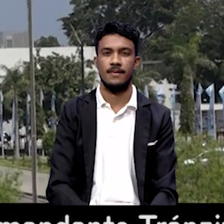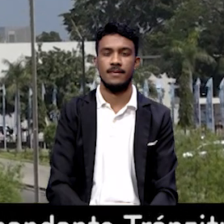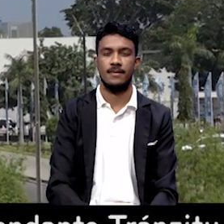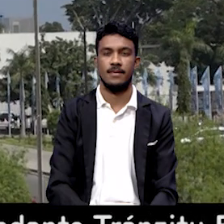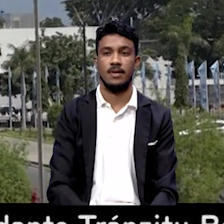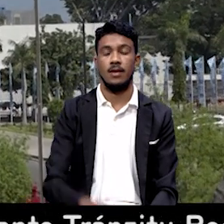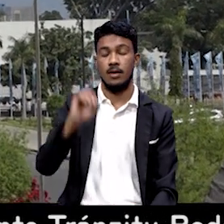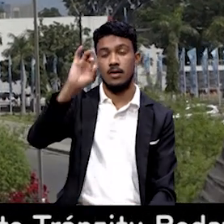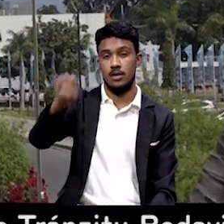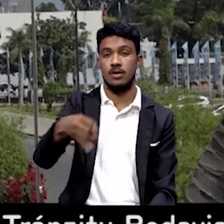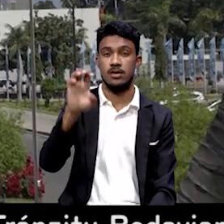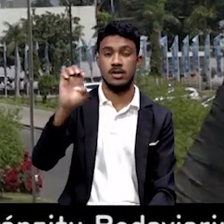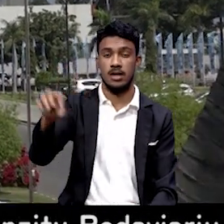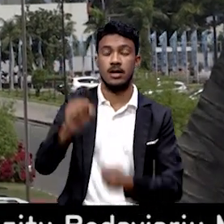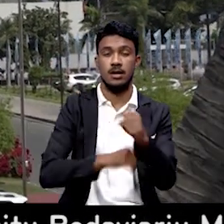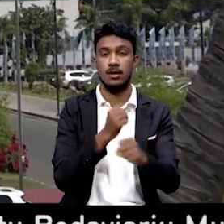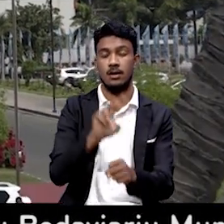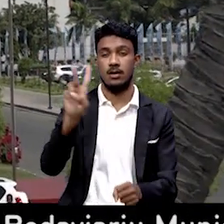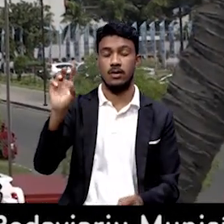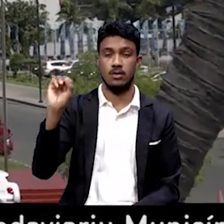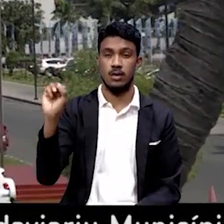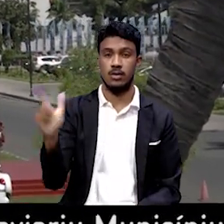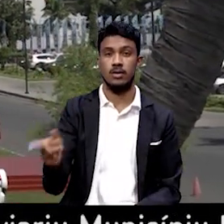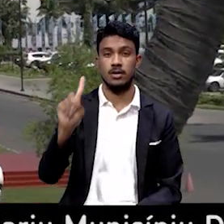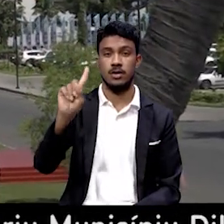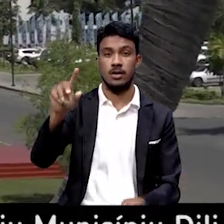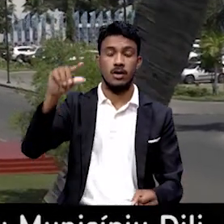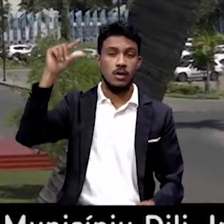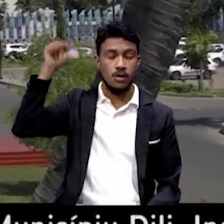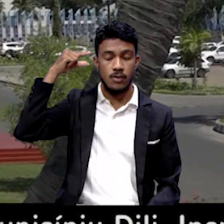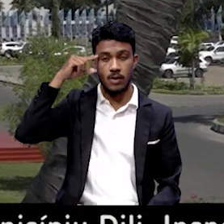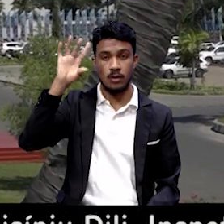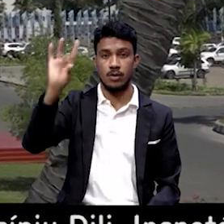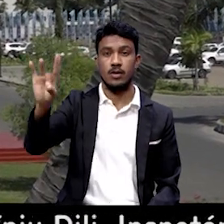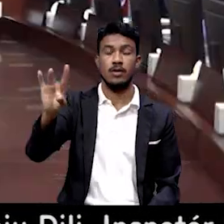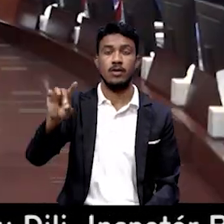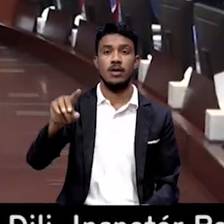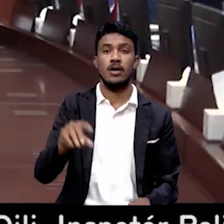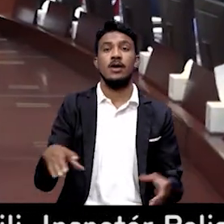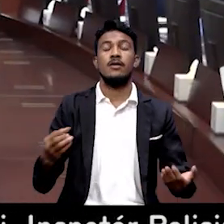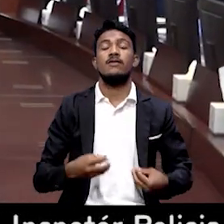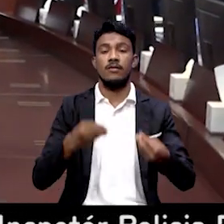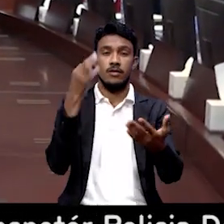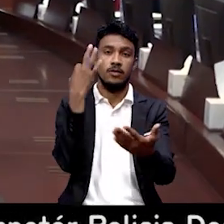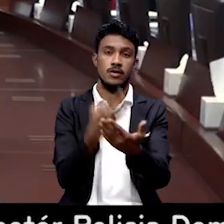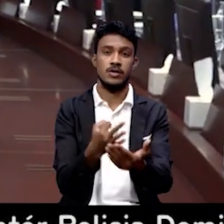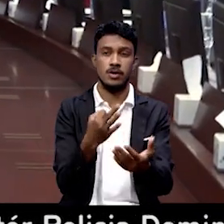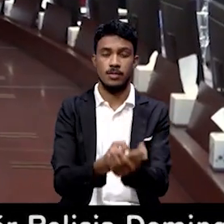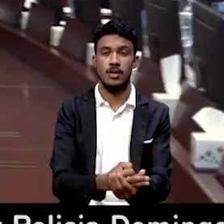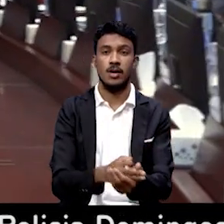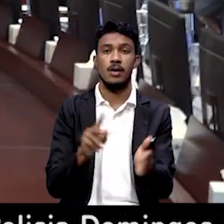Hoje, tinham reun rua Ronulo Resin Ida, oitavo governo constitucional, a rua implementa orçamento para cada